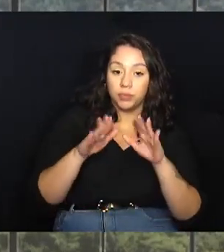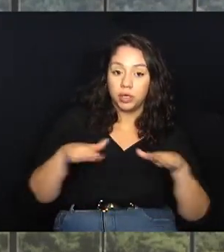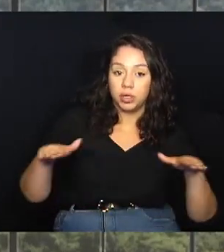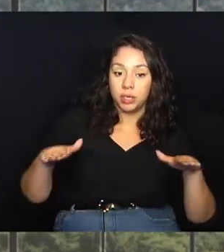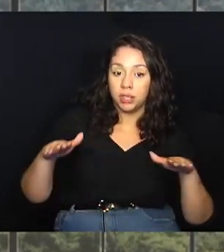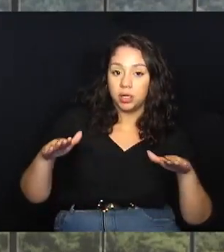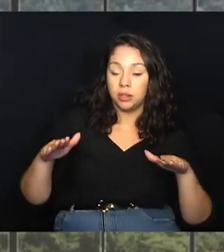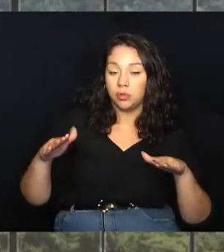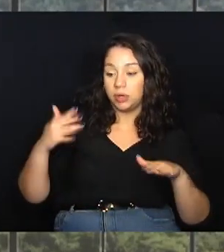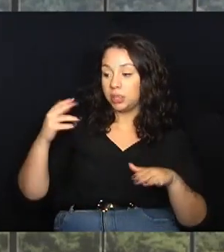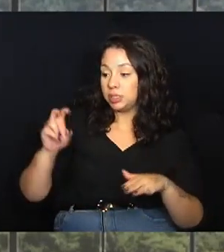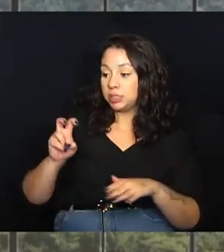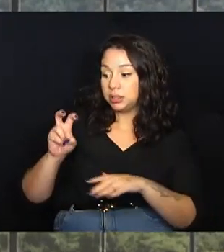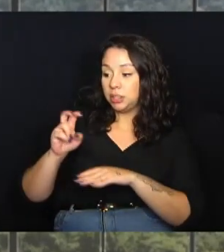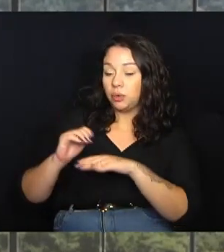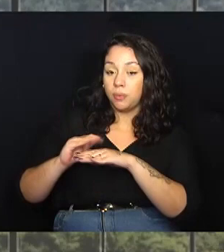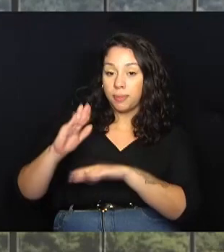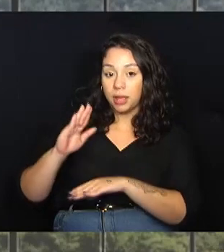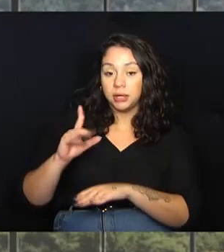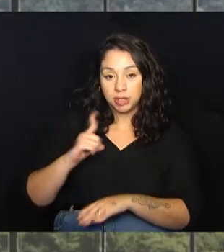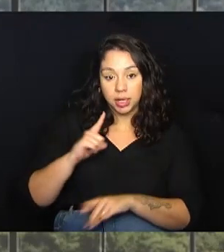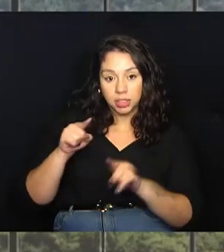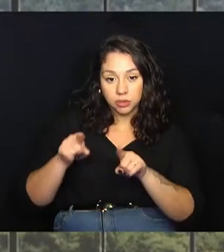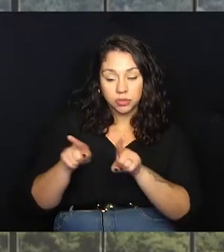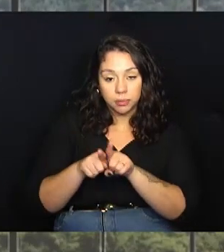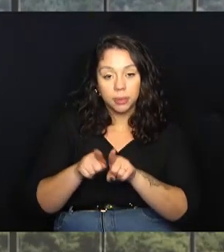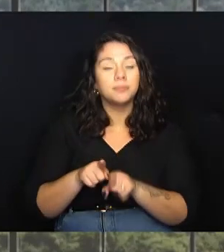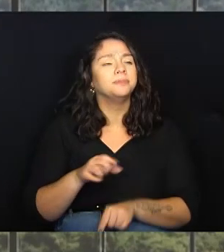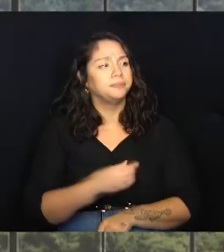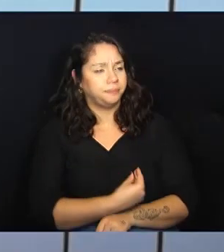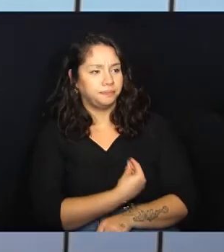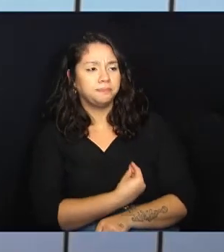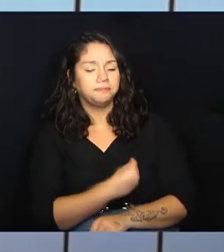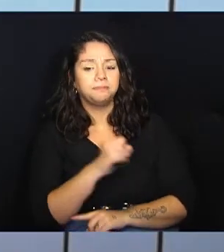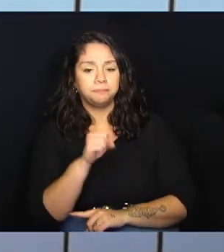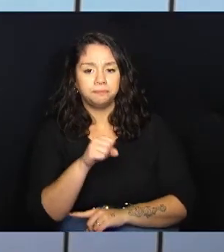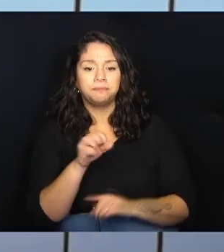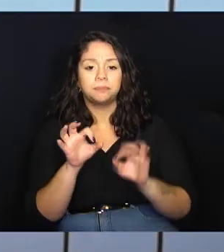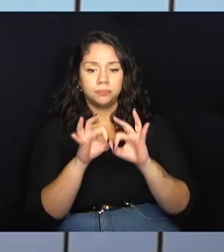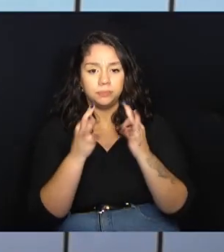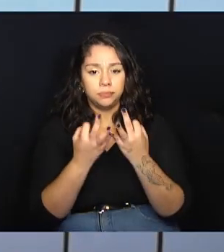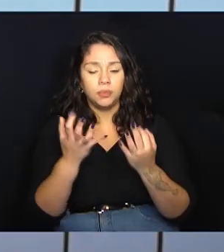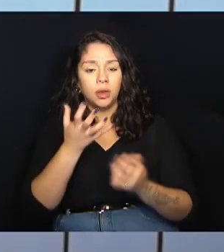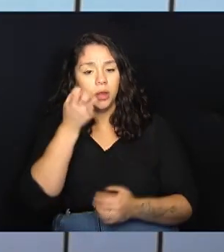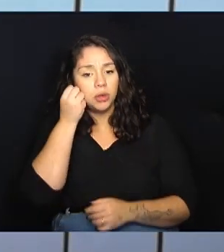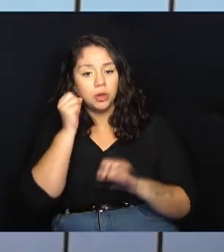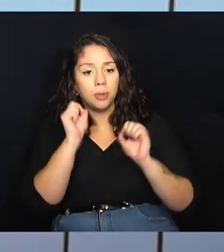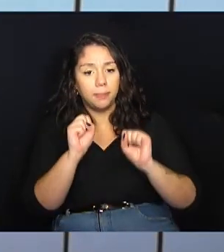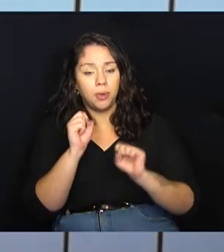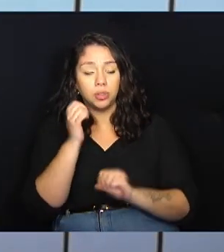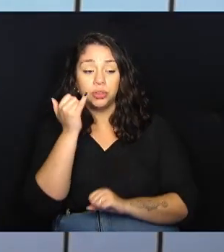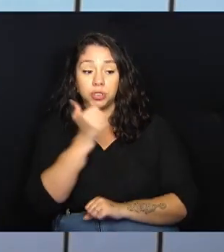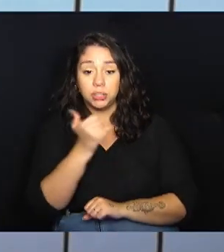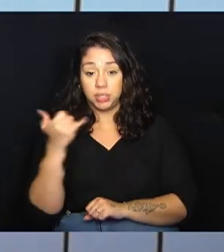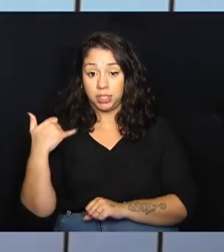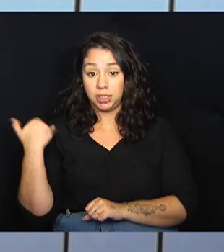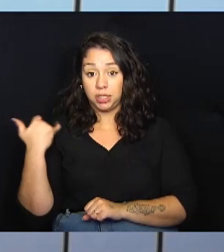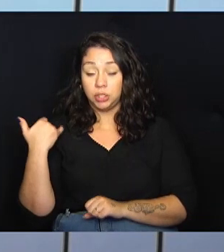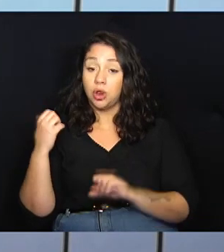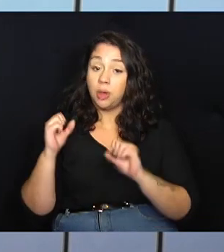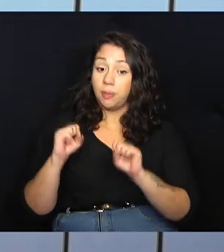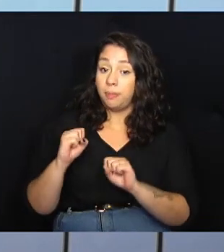acima de 5, existe isso também? Existe, a família acolhedora pode dizer a idade, pode dizer